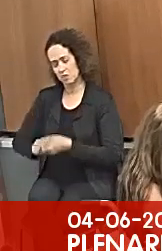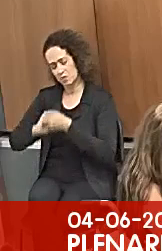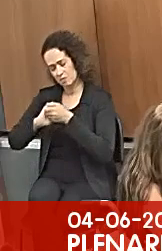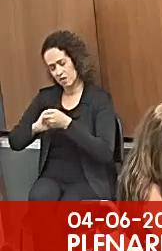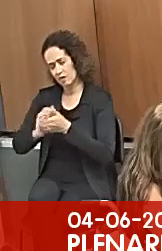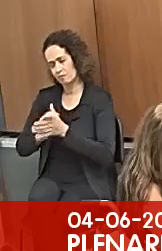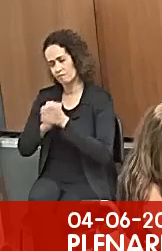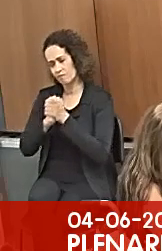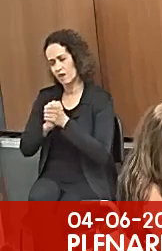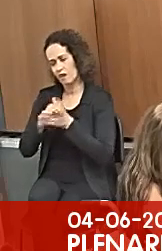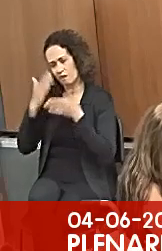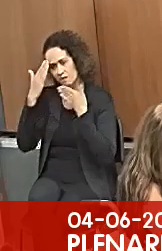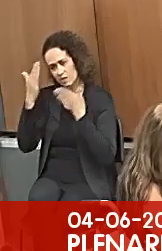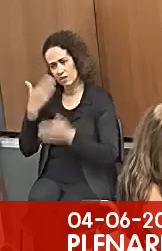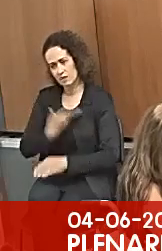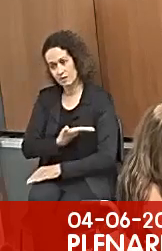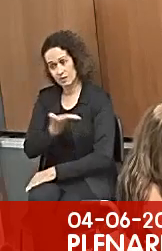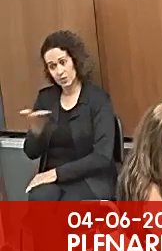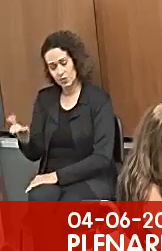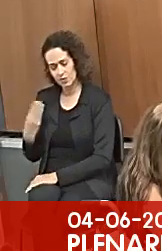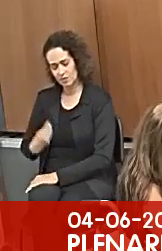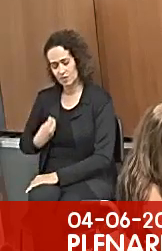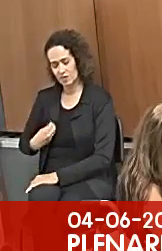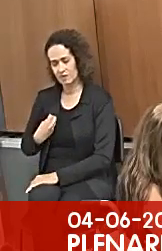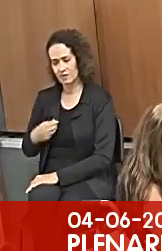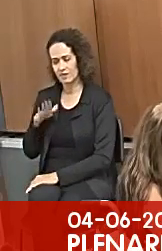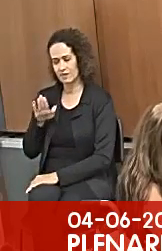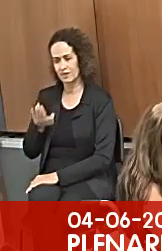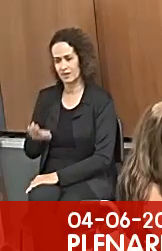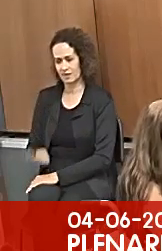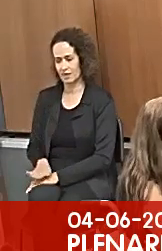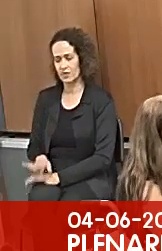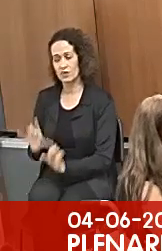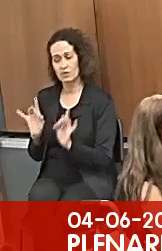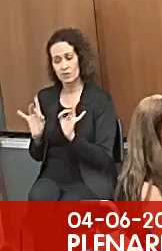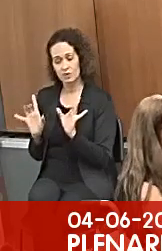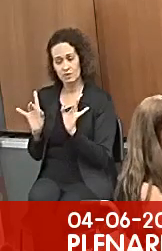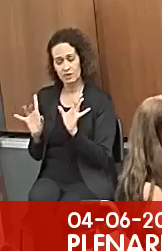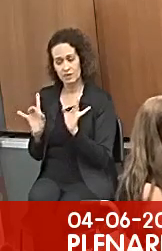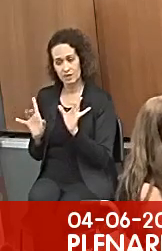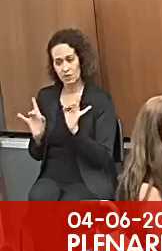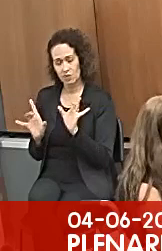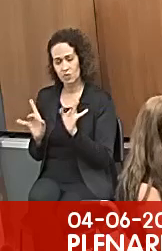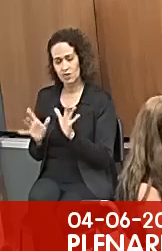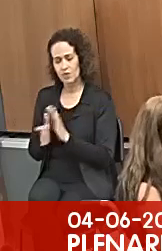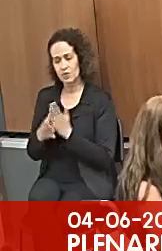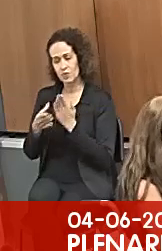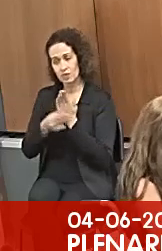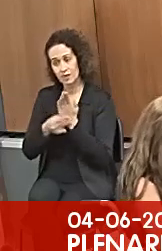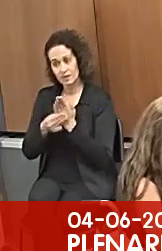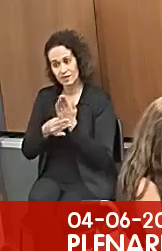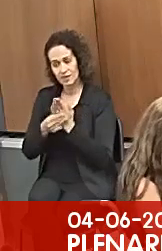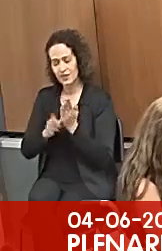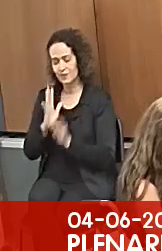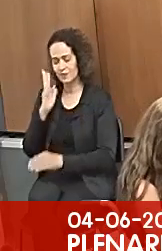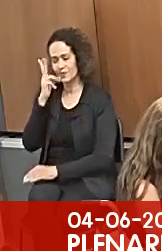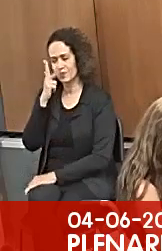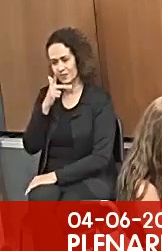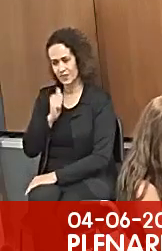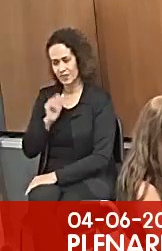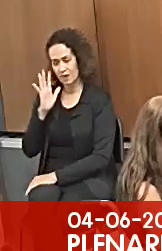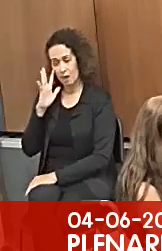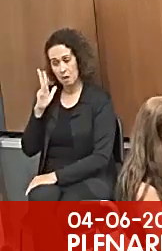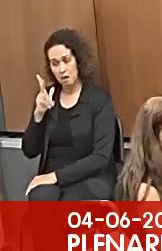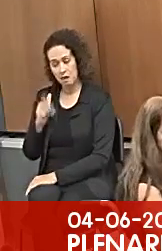a todos pela presença de estar aqui comigo nessa tarde e, especialmente, aí com esse livro maravilhoso que eu acho que